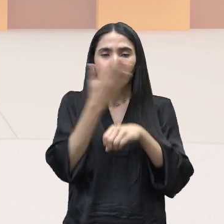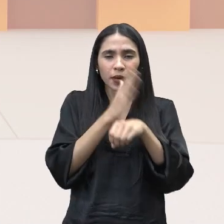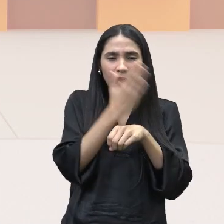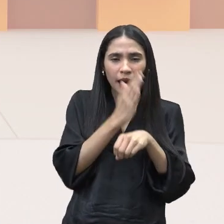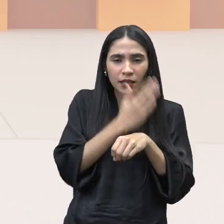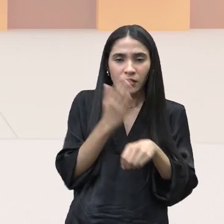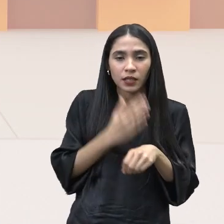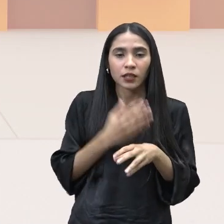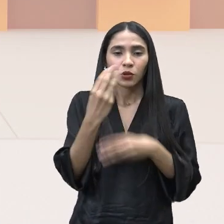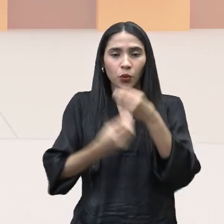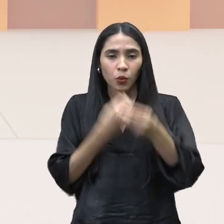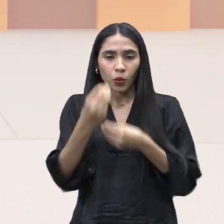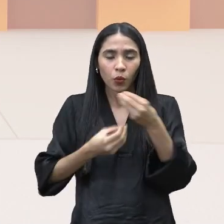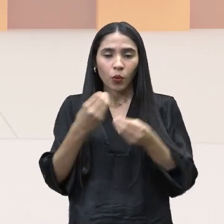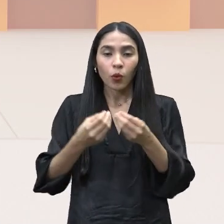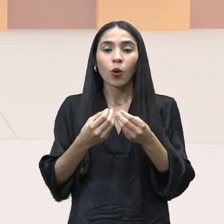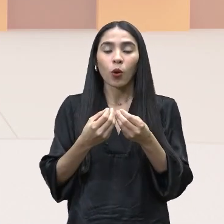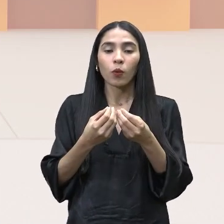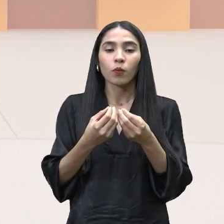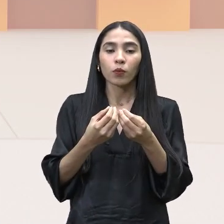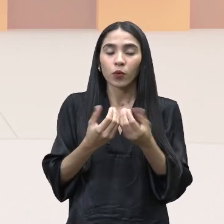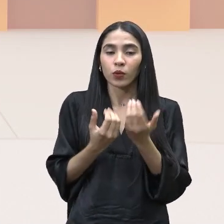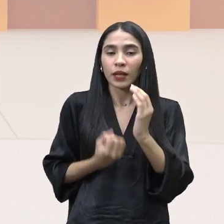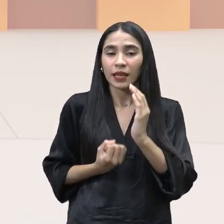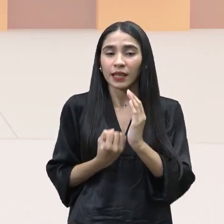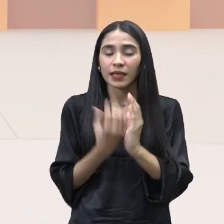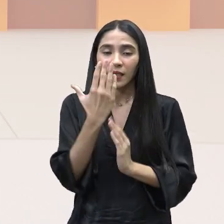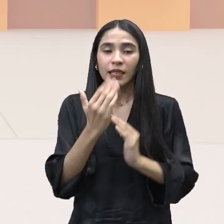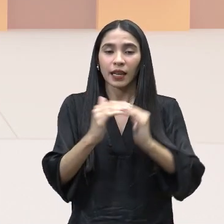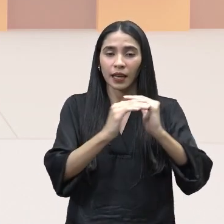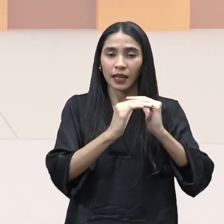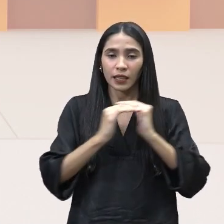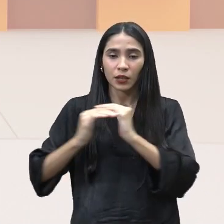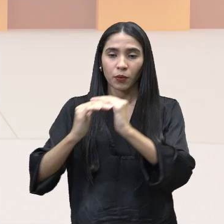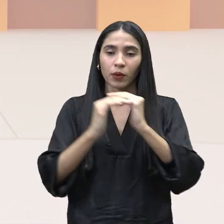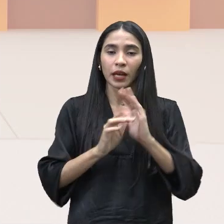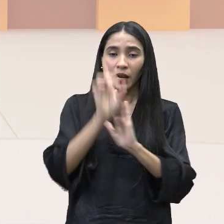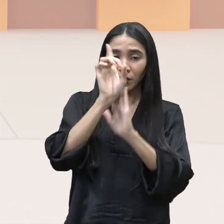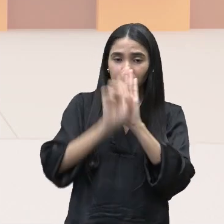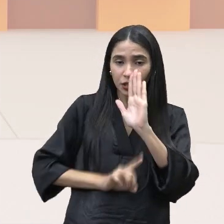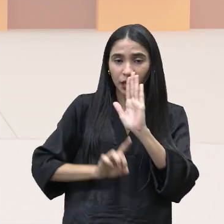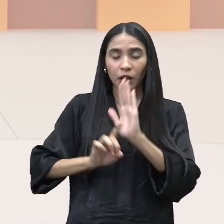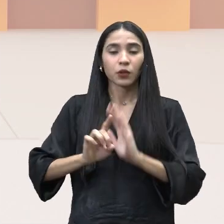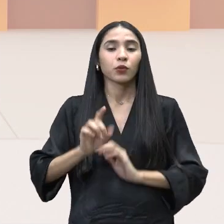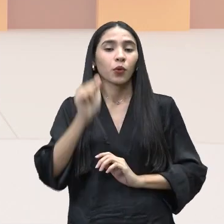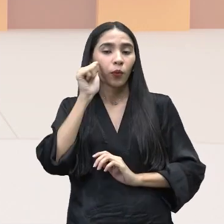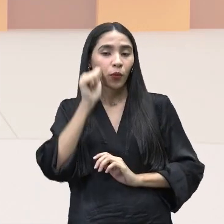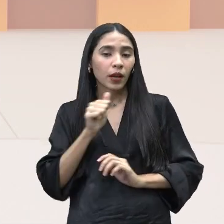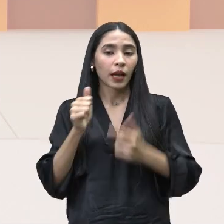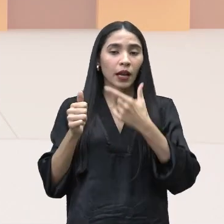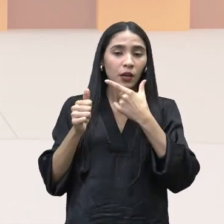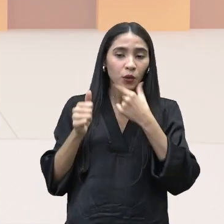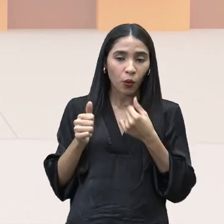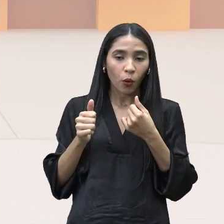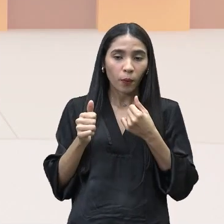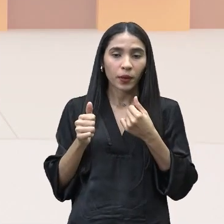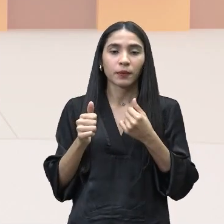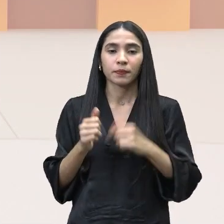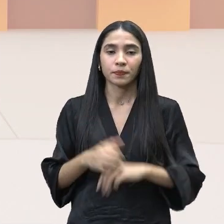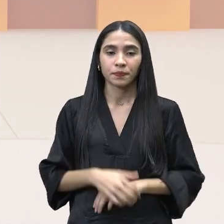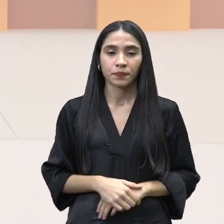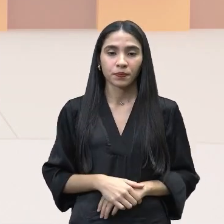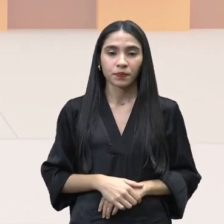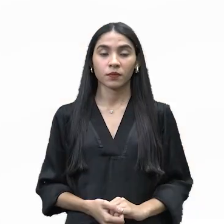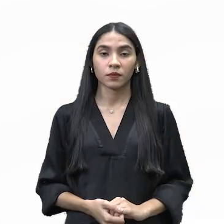o estabelecimento da igualdade entre homens e mulheres no mundo, né? Igualdade de gênero, né, que fala.